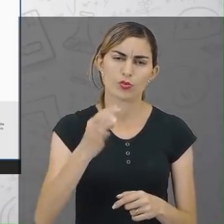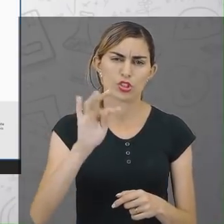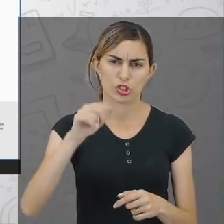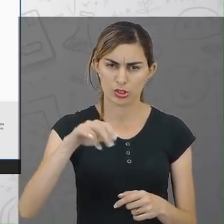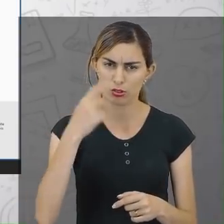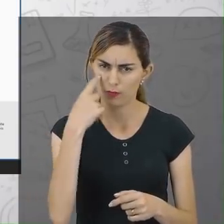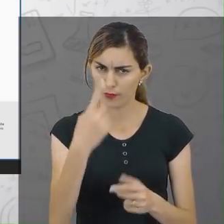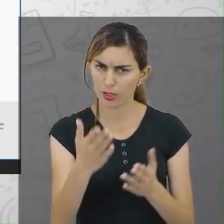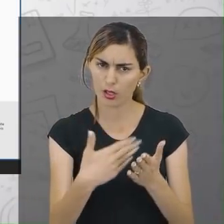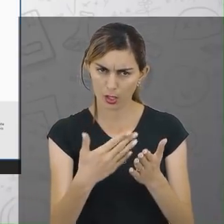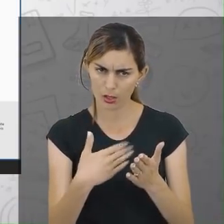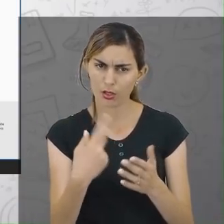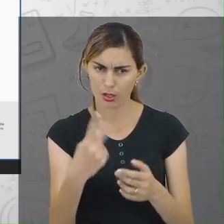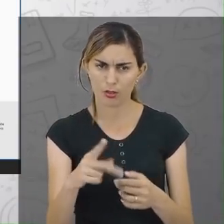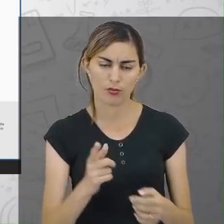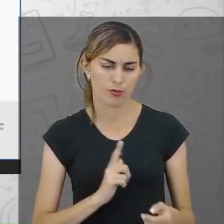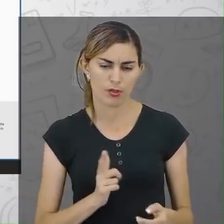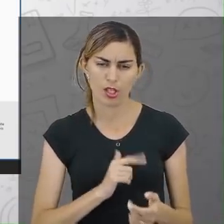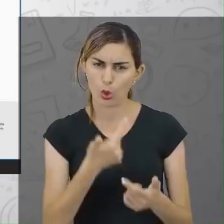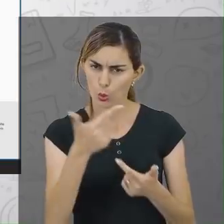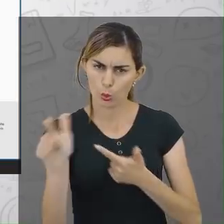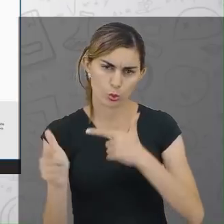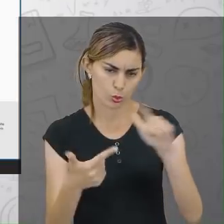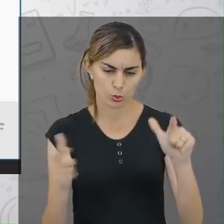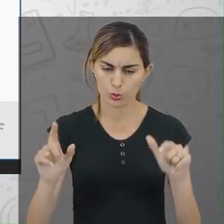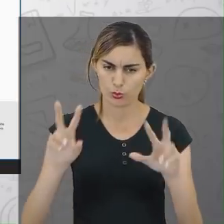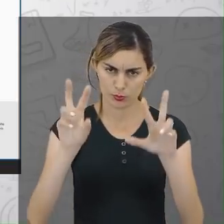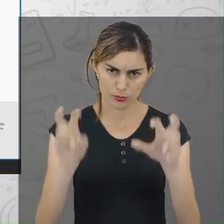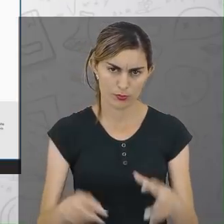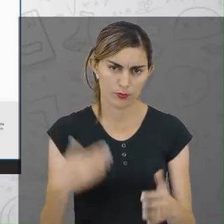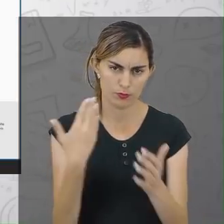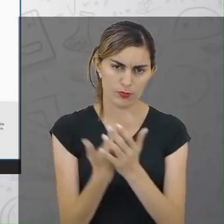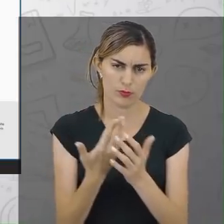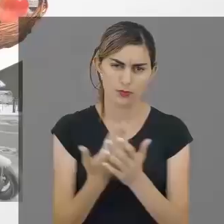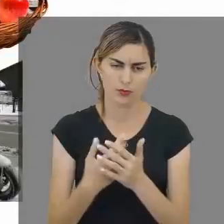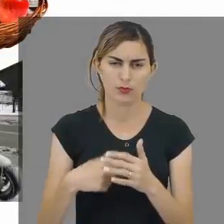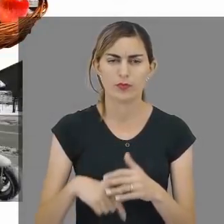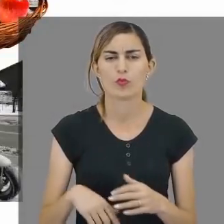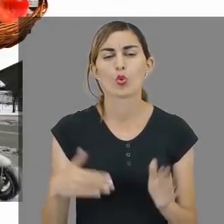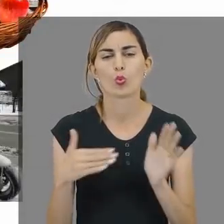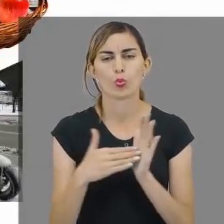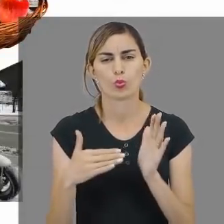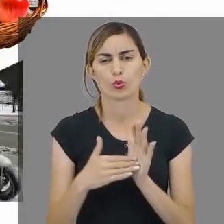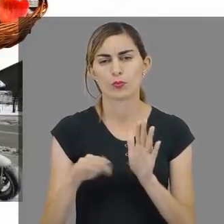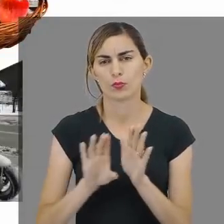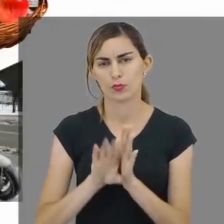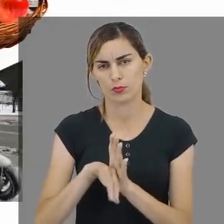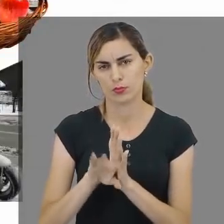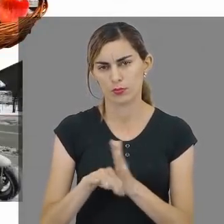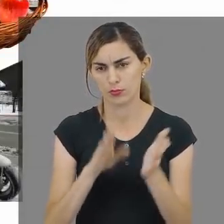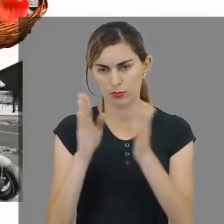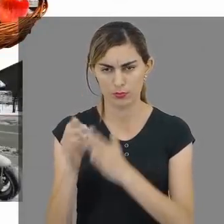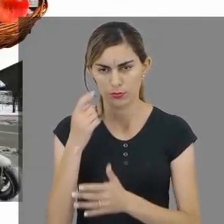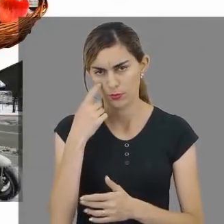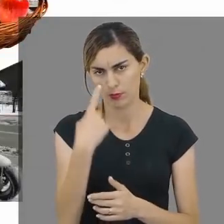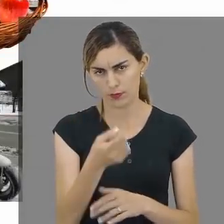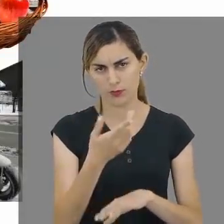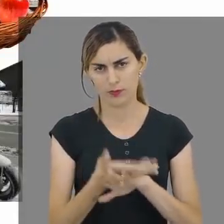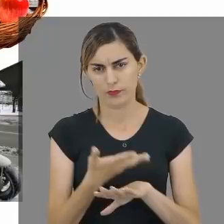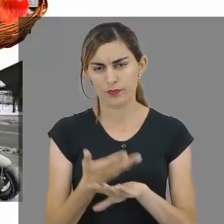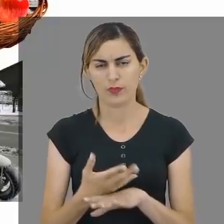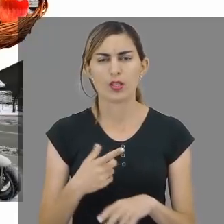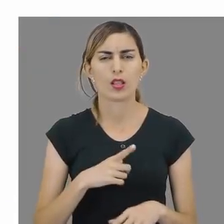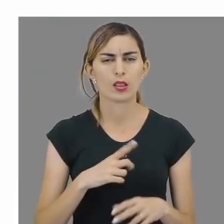Dá uma olhadinha no caderno, no e-book. Lá tem mais conteúdo para você se aprofundar. O último conceito que nós vamos ver nessa